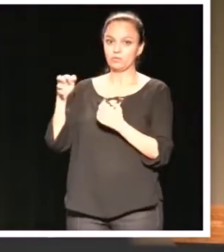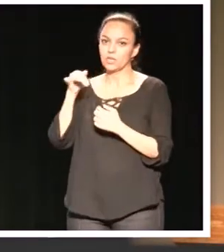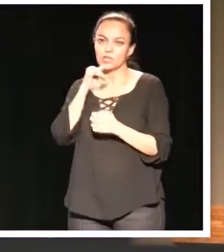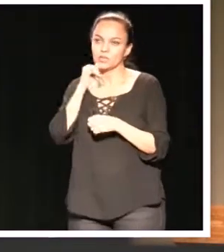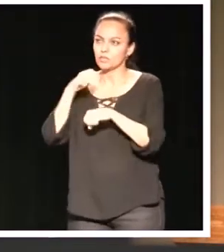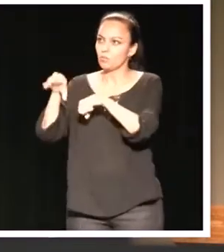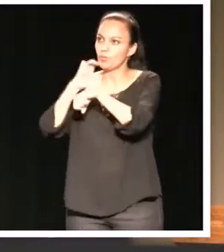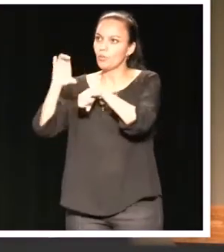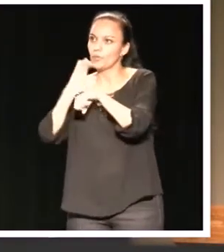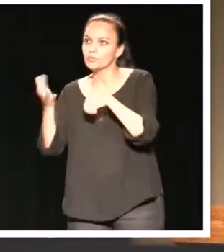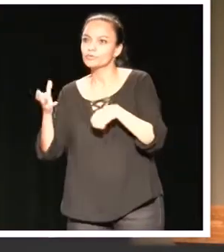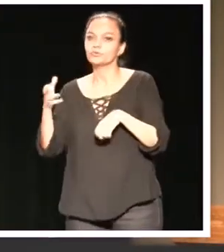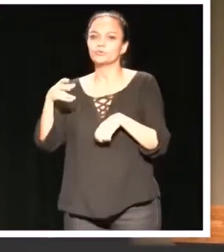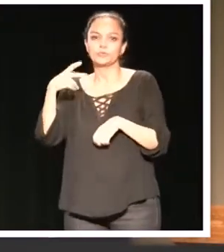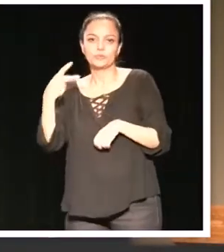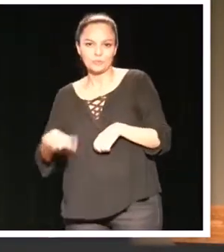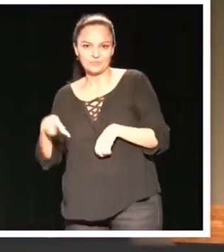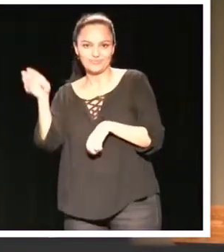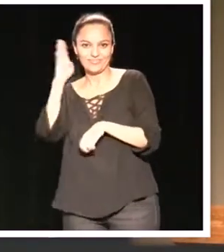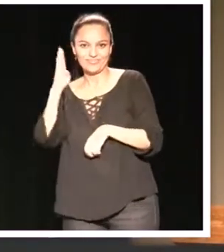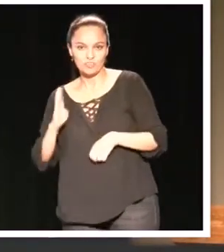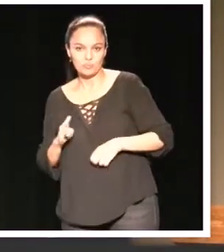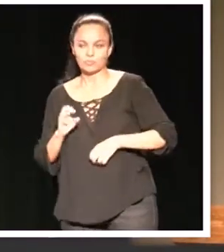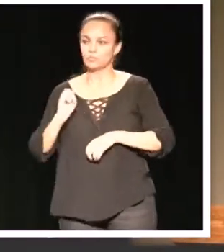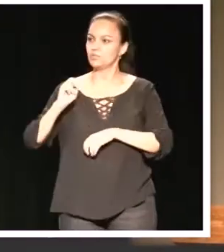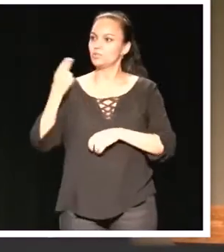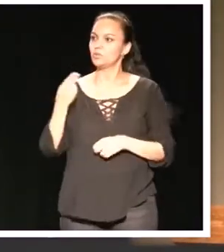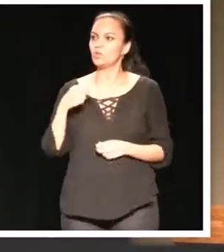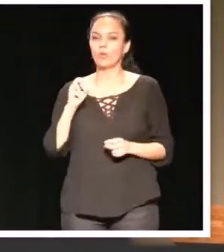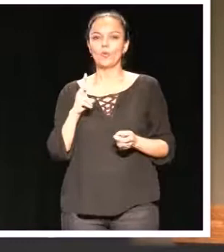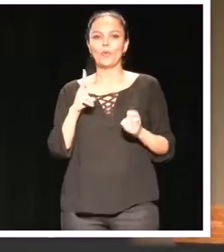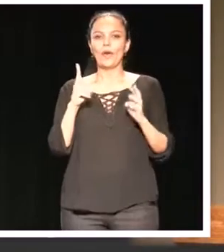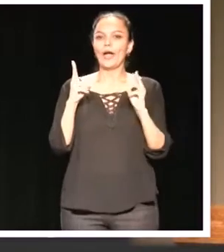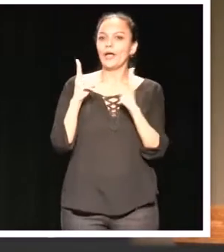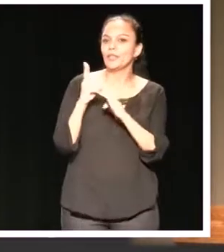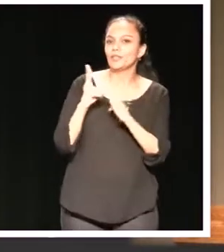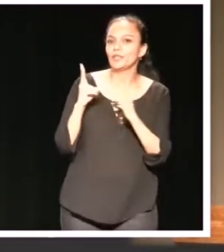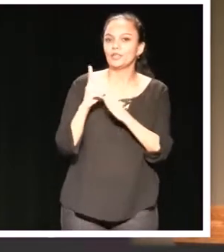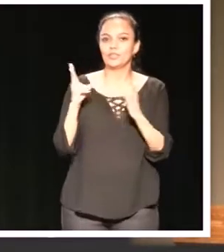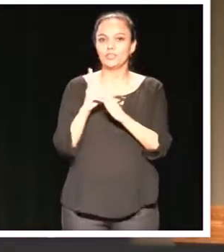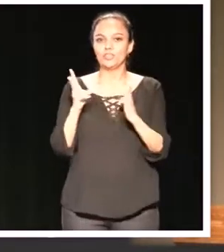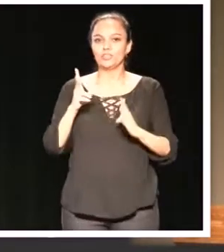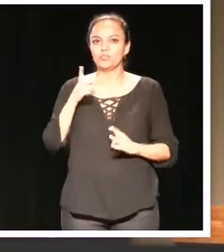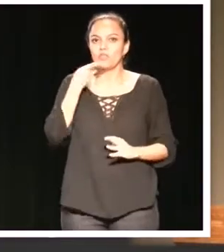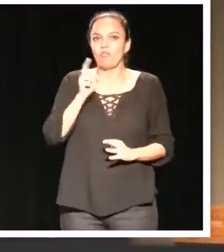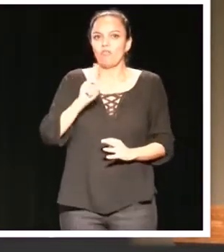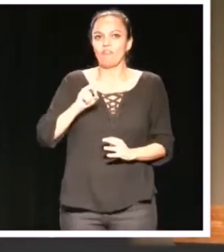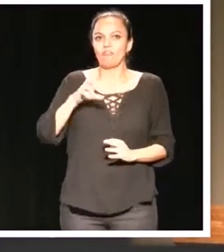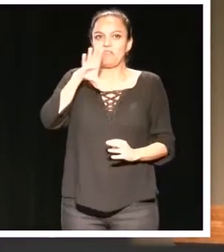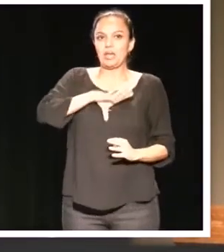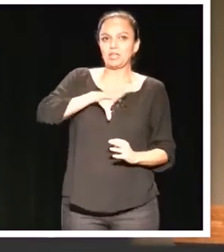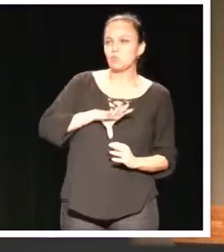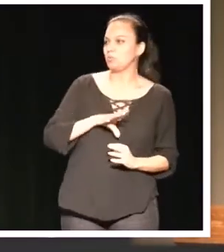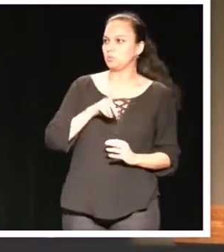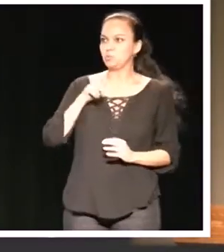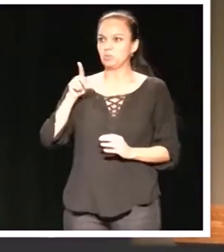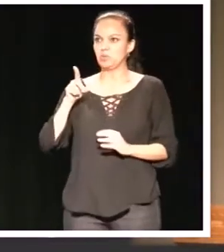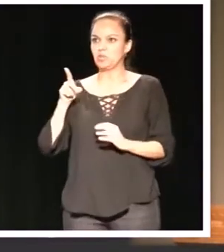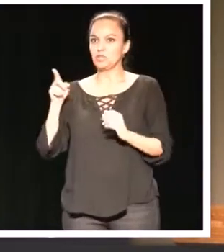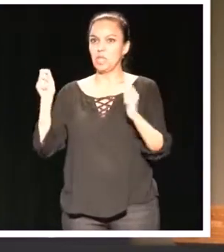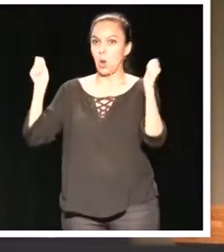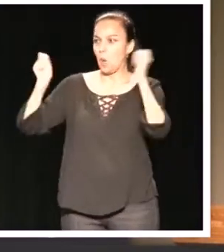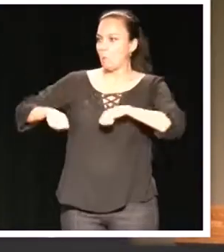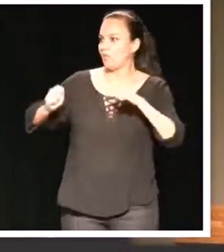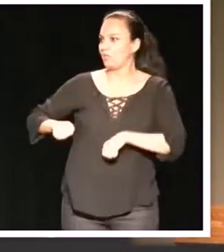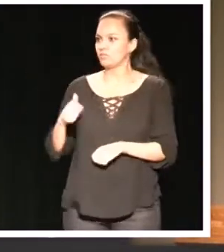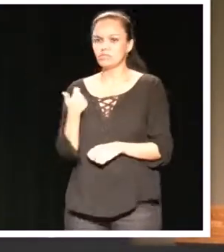são incompetentes os índios que não podem falar português. Então, estamos ali num